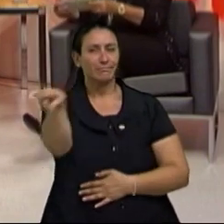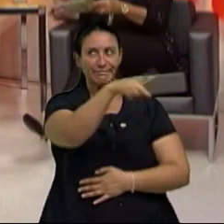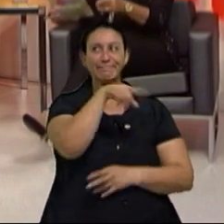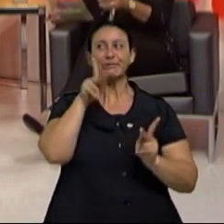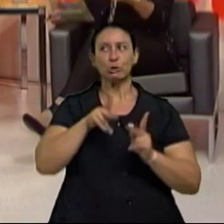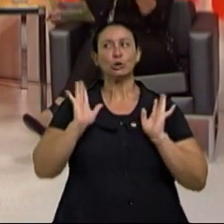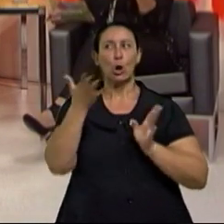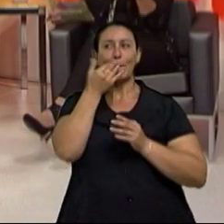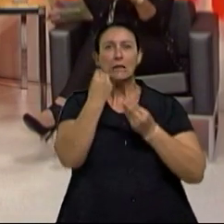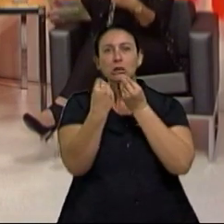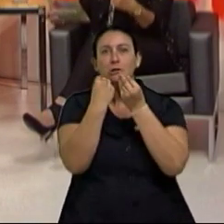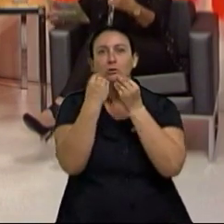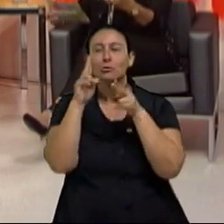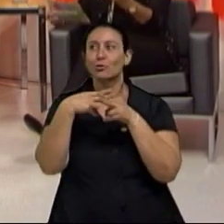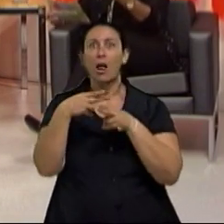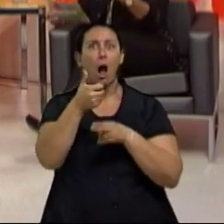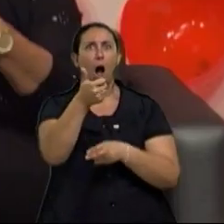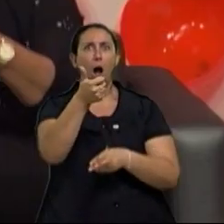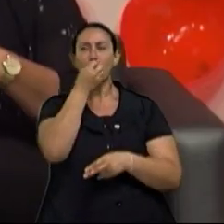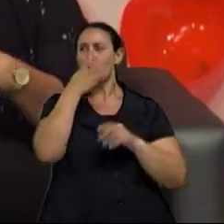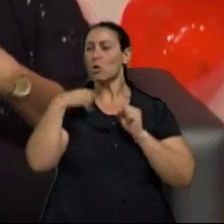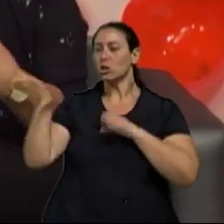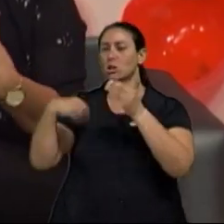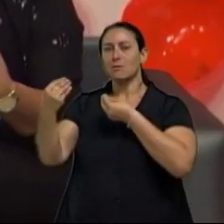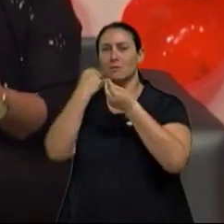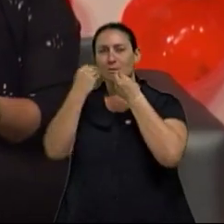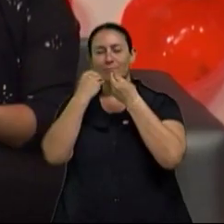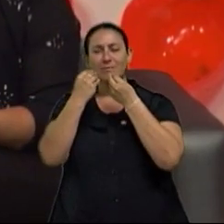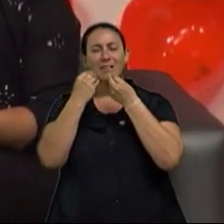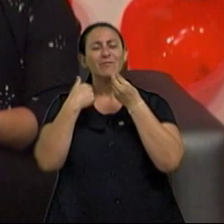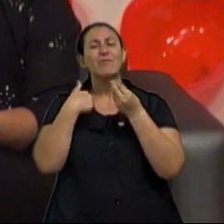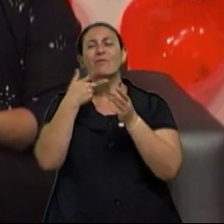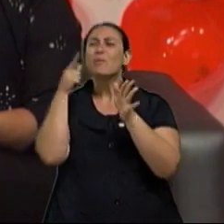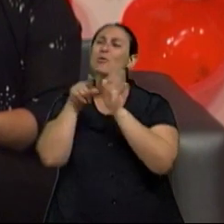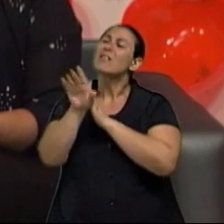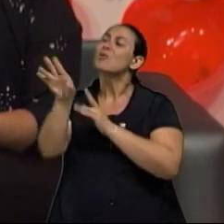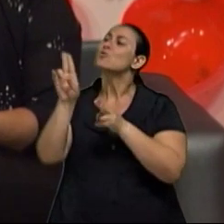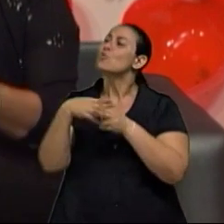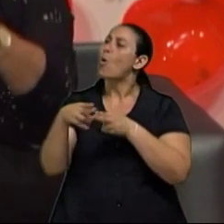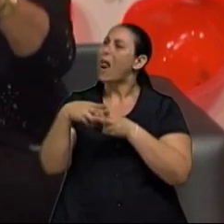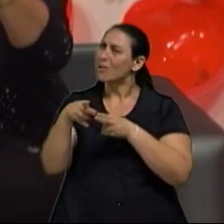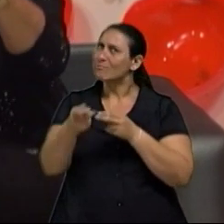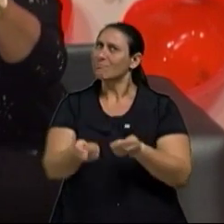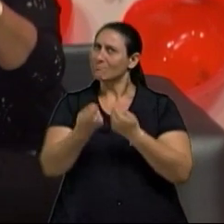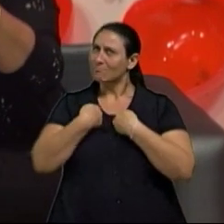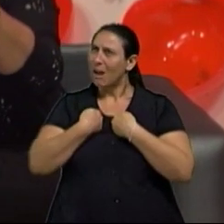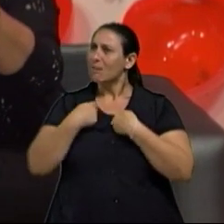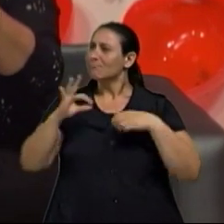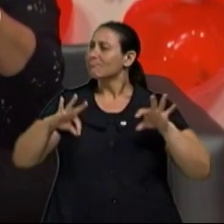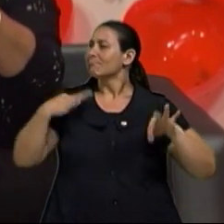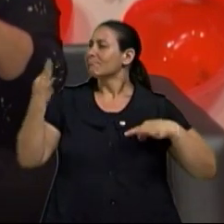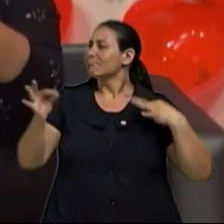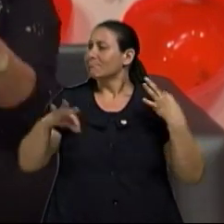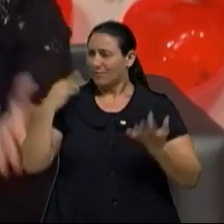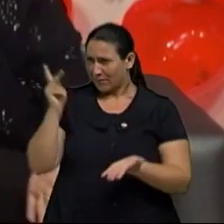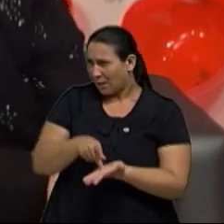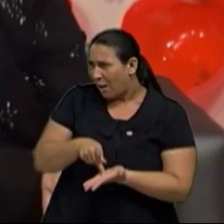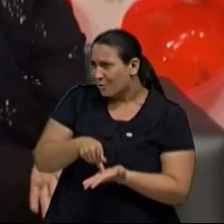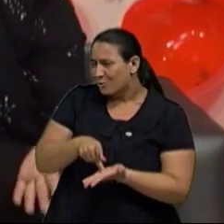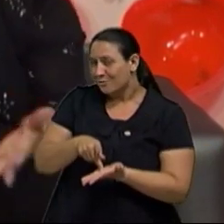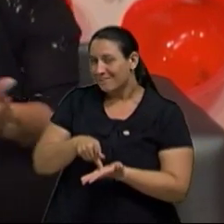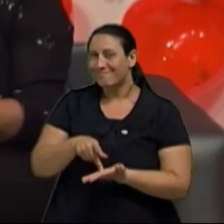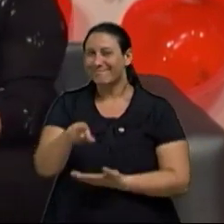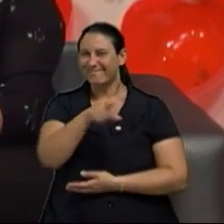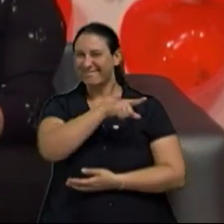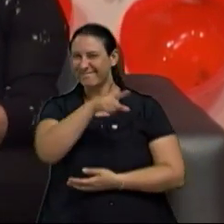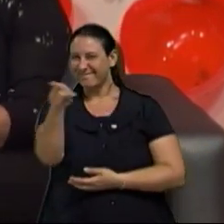saber o seguinte, aquela história que o chocolate é afrodisíaco, era essa que vocês queriam perguntar, né? Vocês viram como